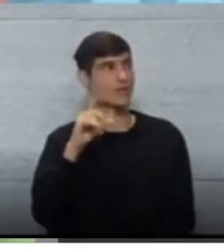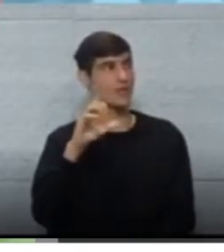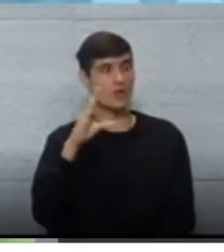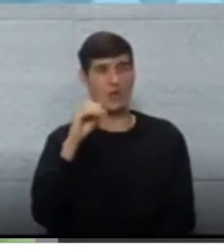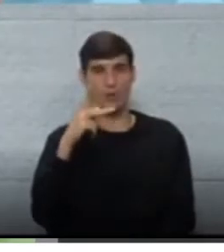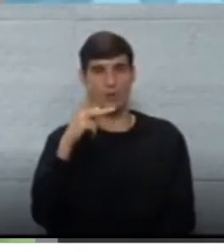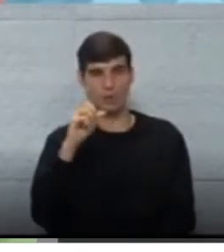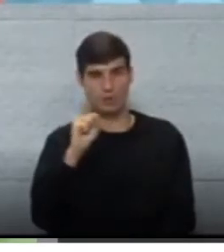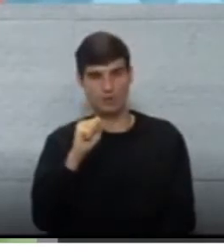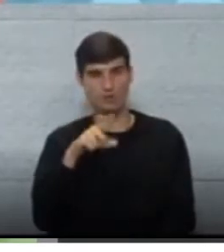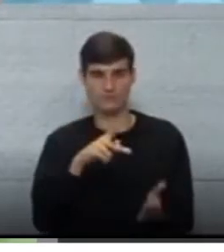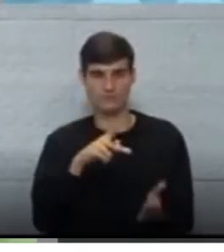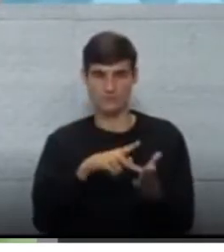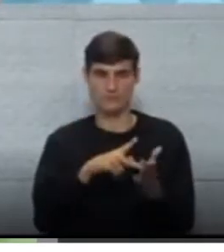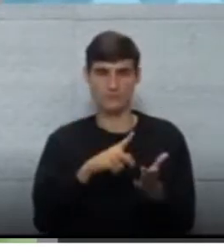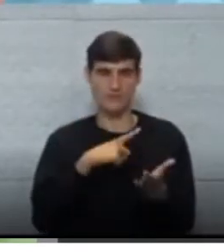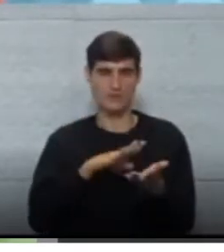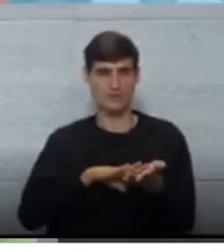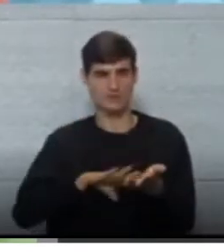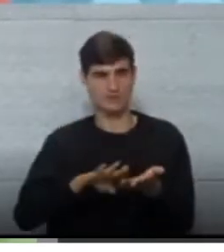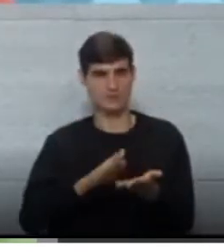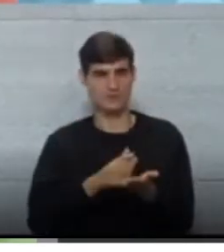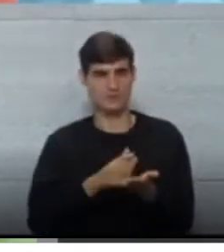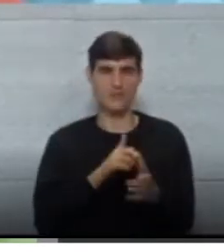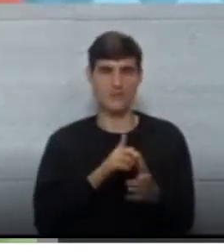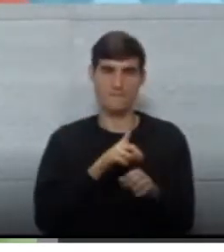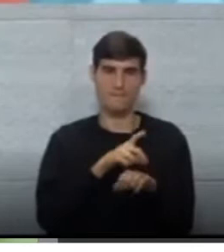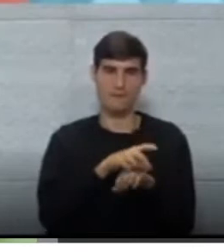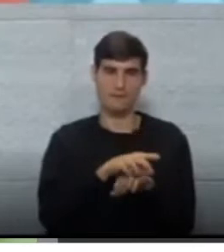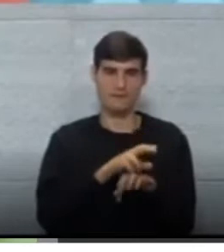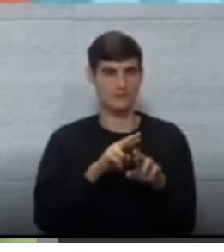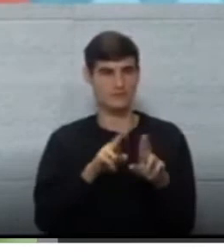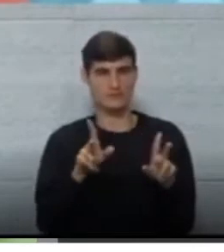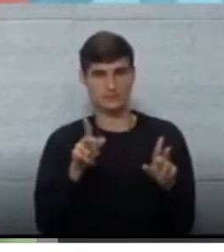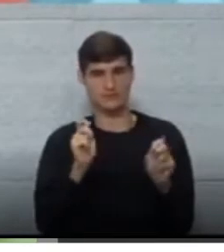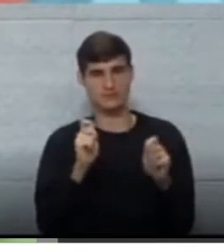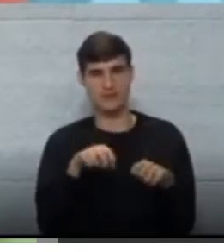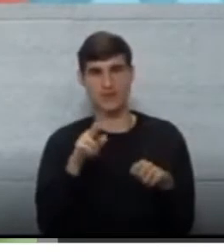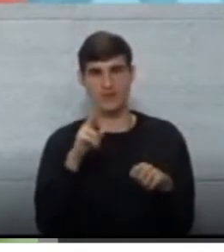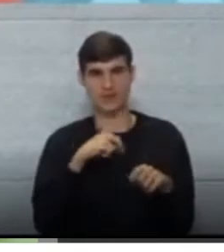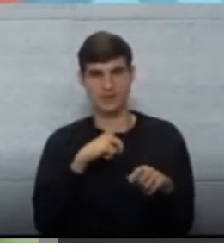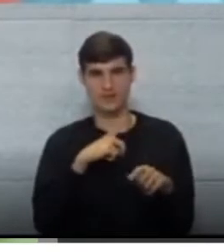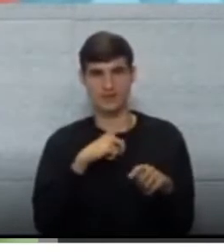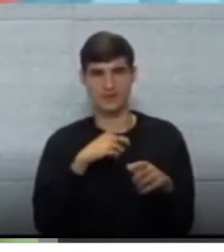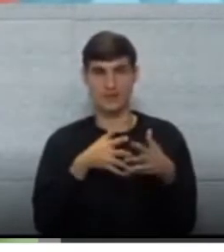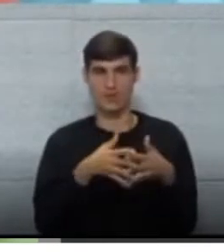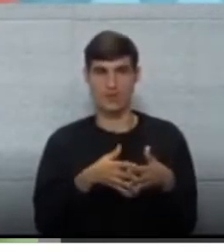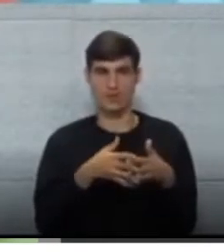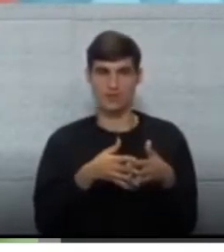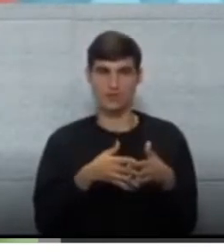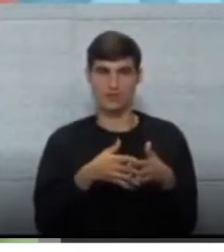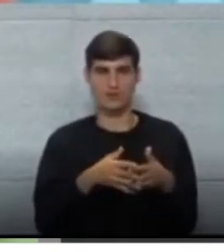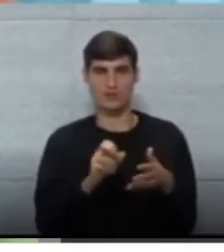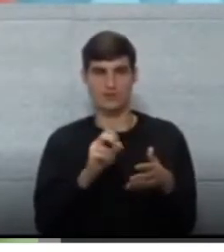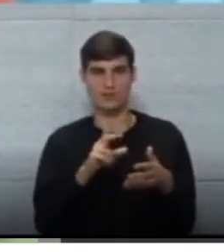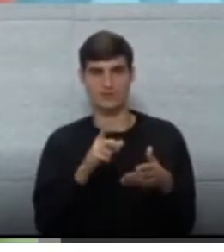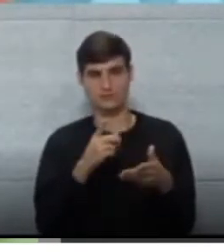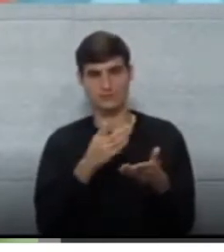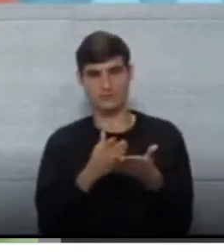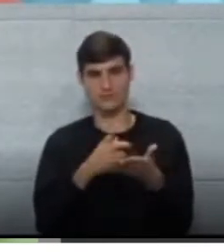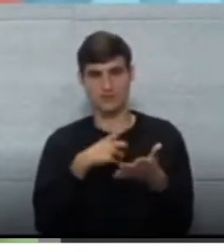para separar de streptococcus, que é outro tipo de bactéria que a gente pode ter confusão, a gente pode chegar aí ao procedimento e